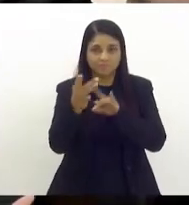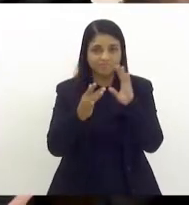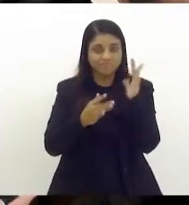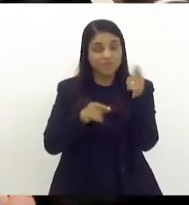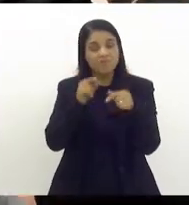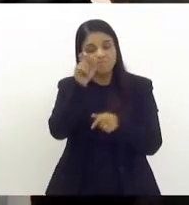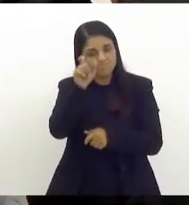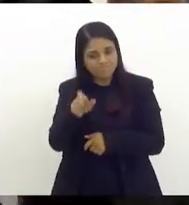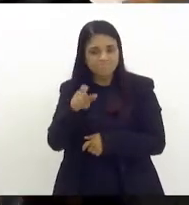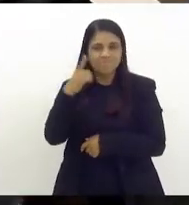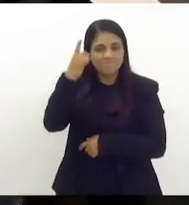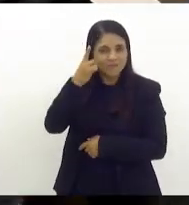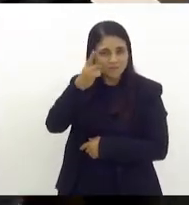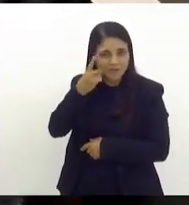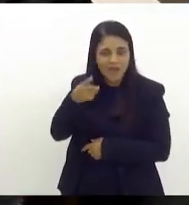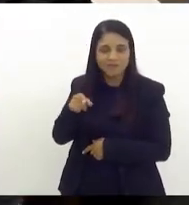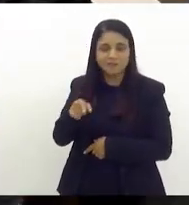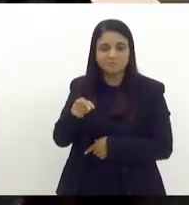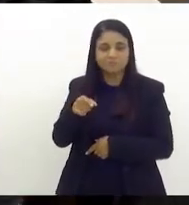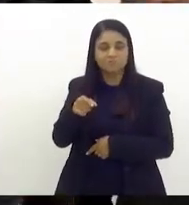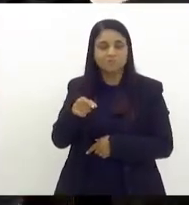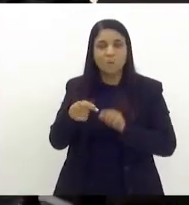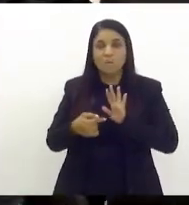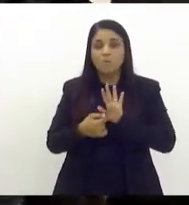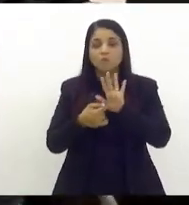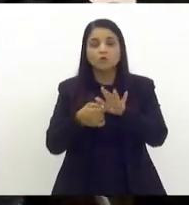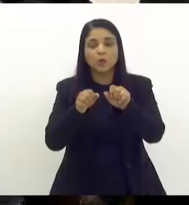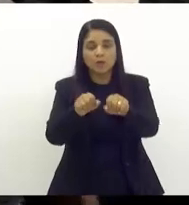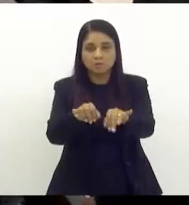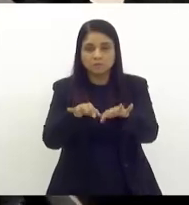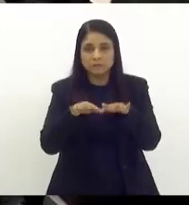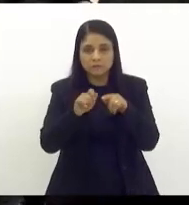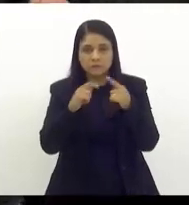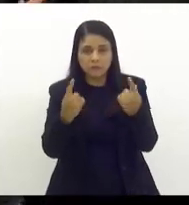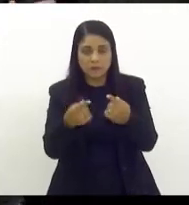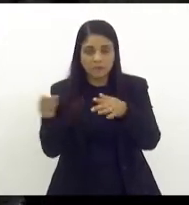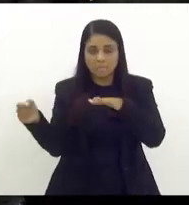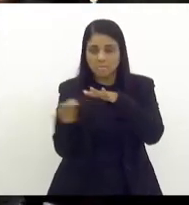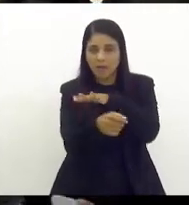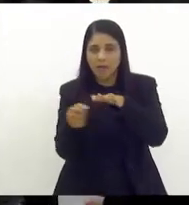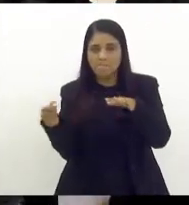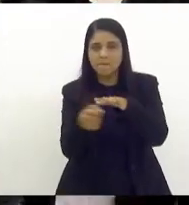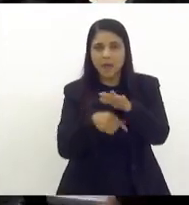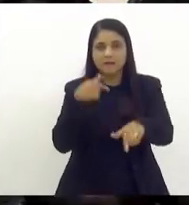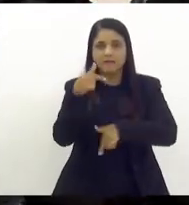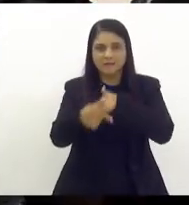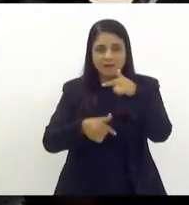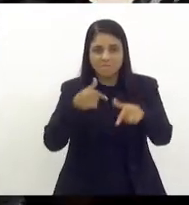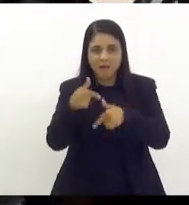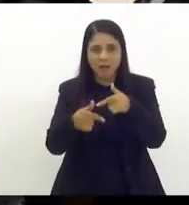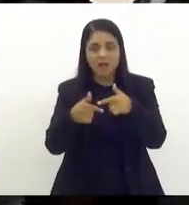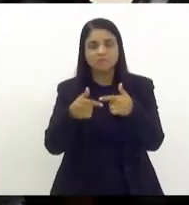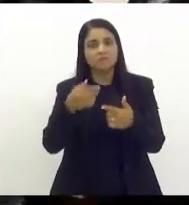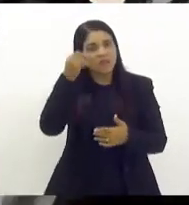Na Linha Do que se pretende criar milhares de empregos combatendo desperdício e defendendo o